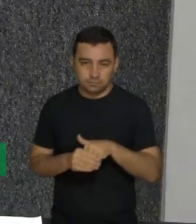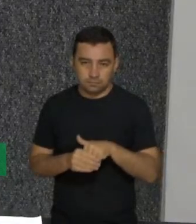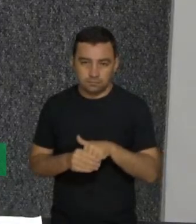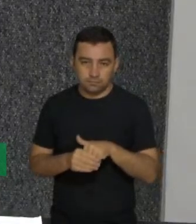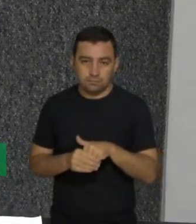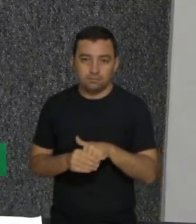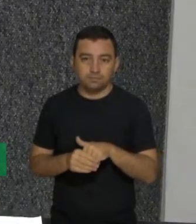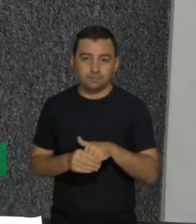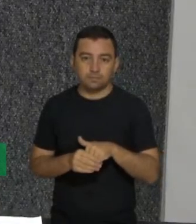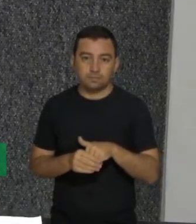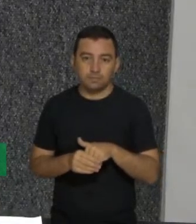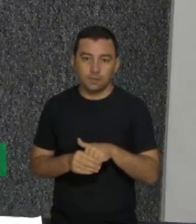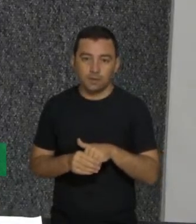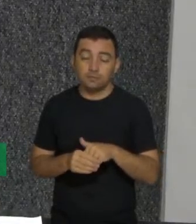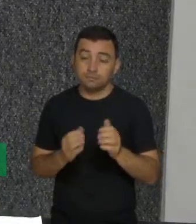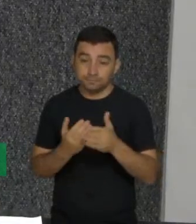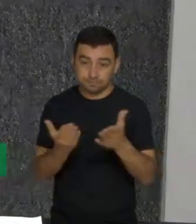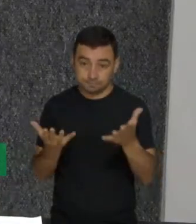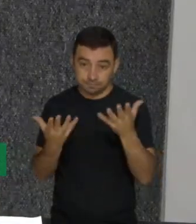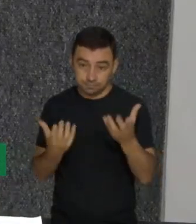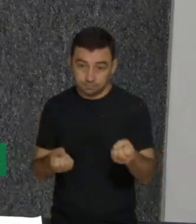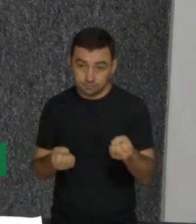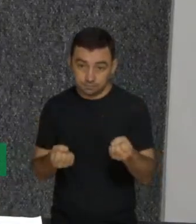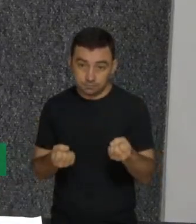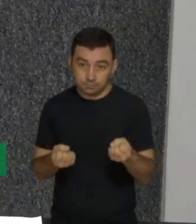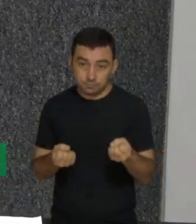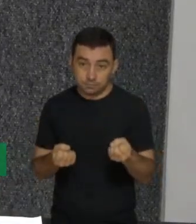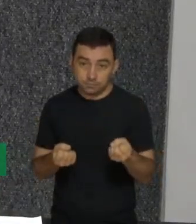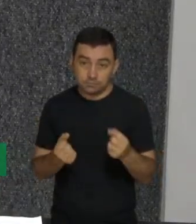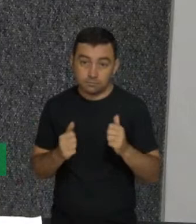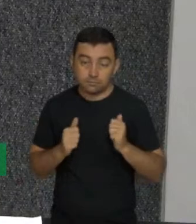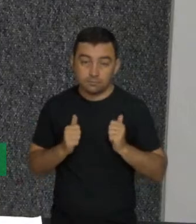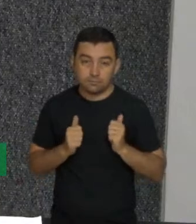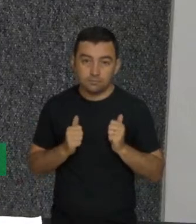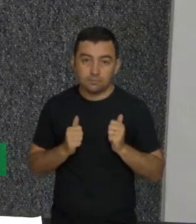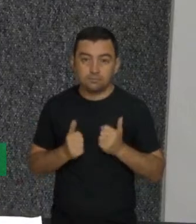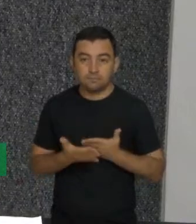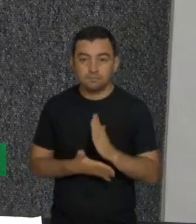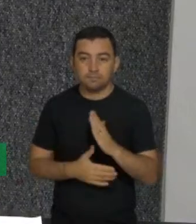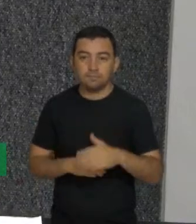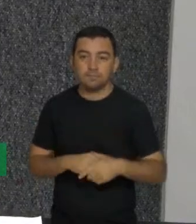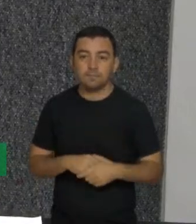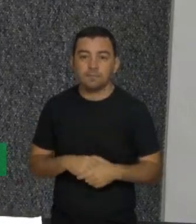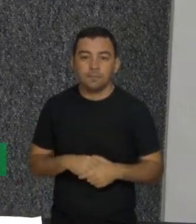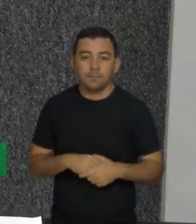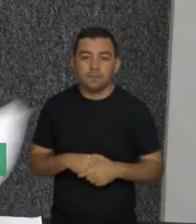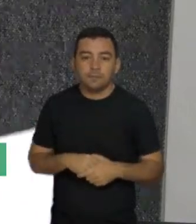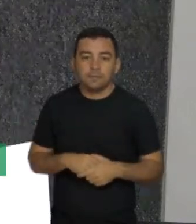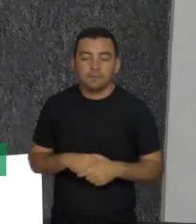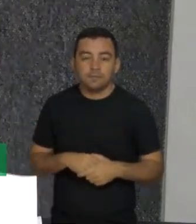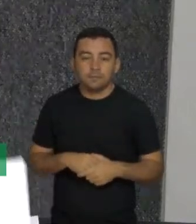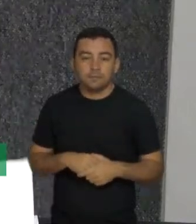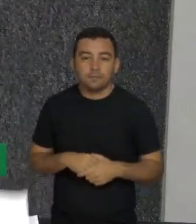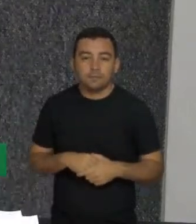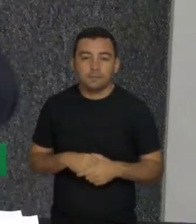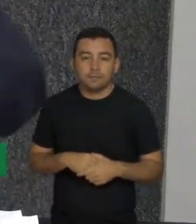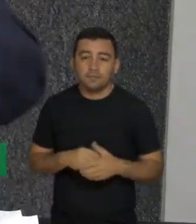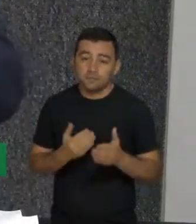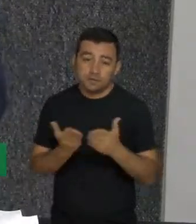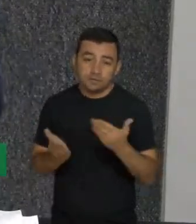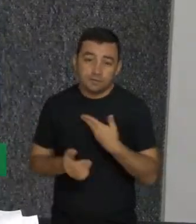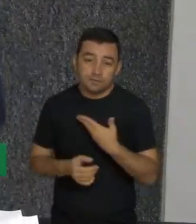que são a favor permaneçam com estão aprovado pois bem meus amigos